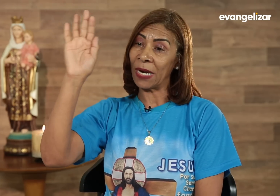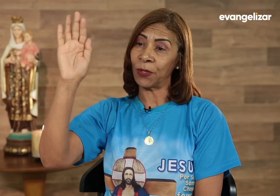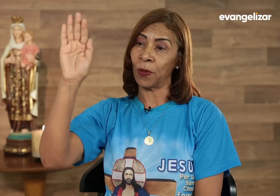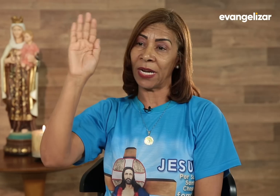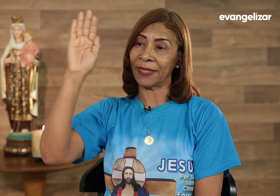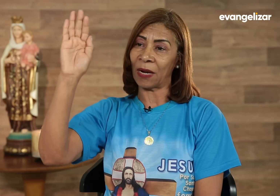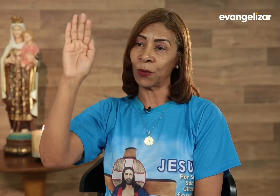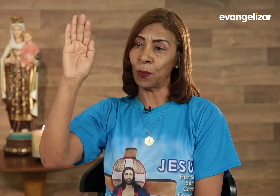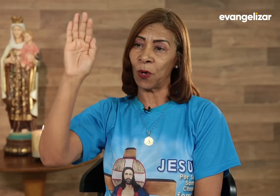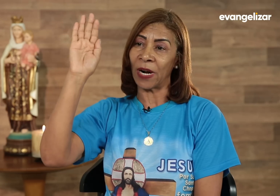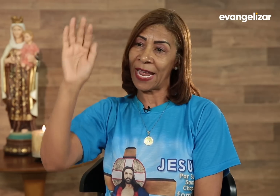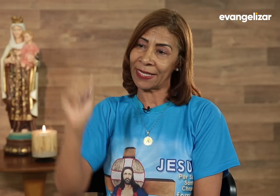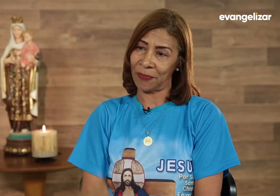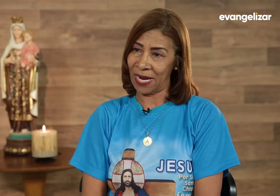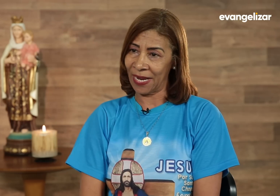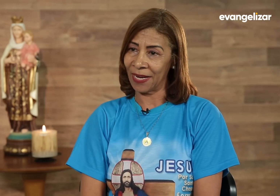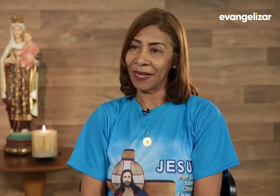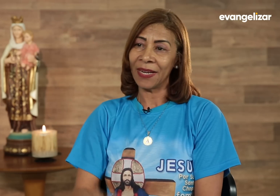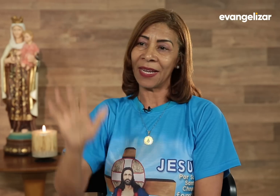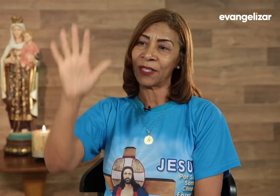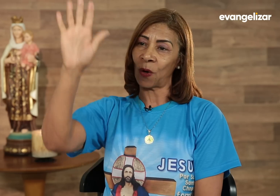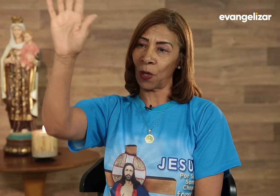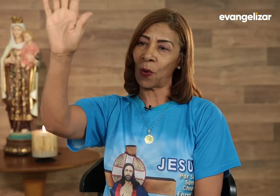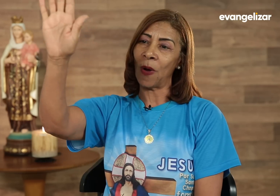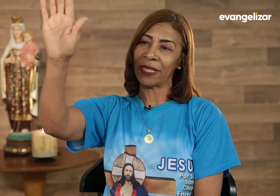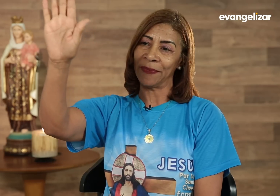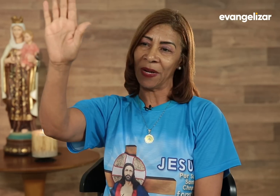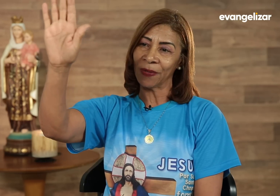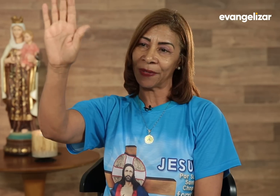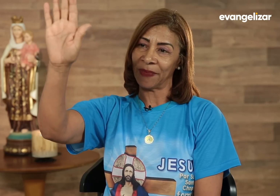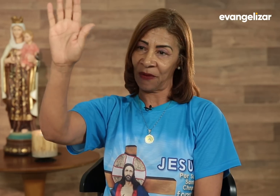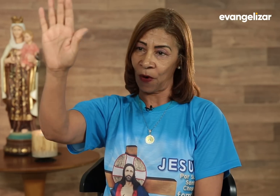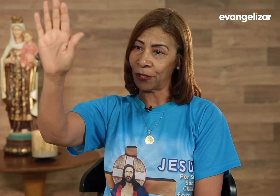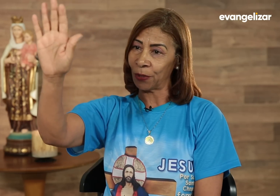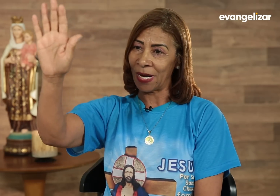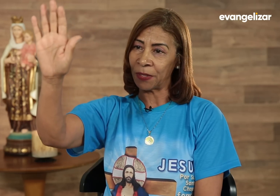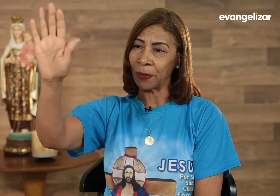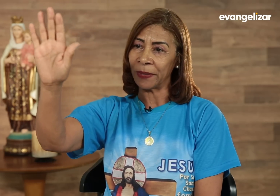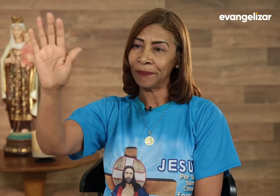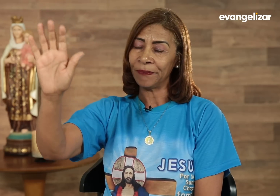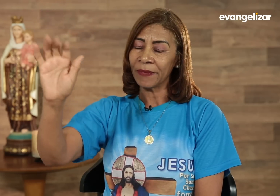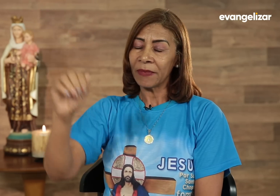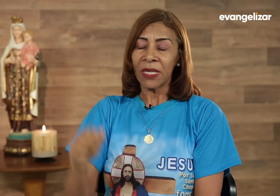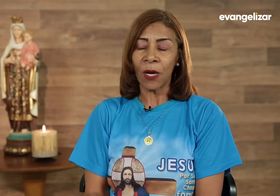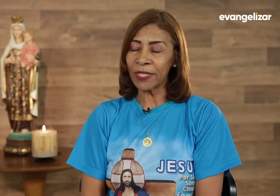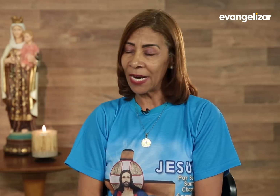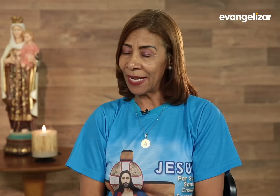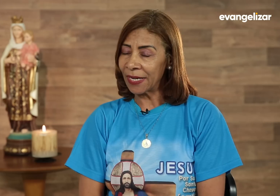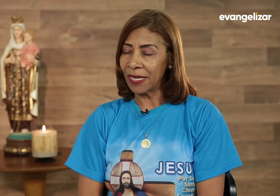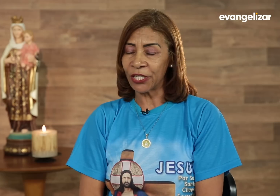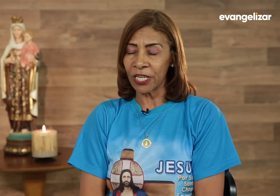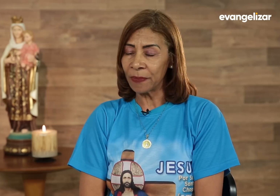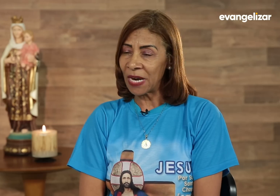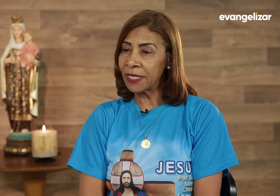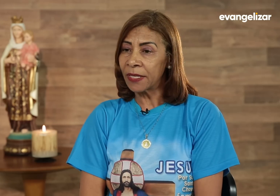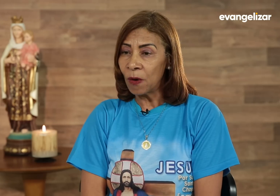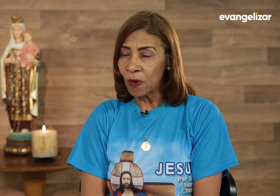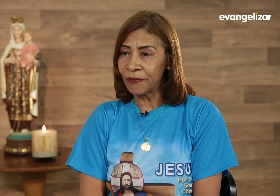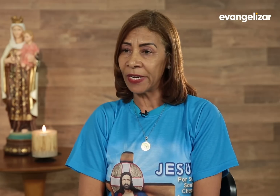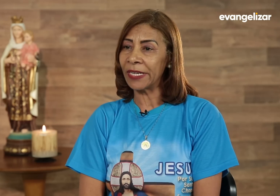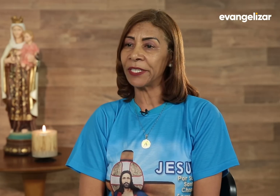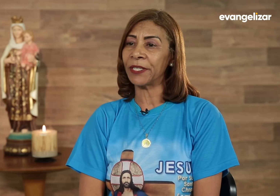padre, esse é o Arthur, ele está com tumor, reza para ele. Ele só colocou as mãos na foto do Arthur. E eu saí daqui, gente,